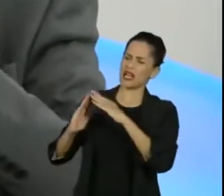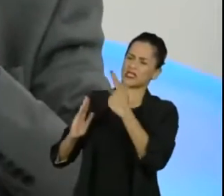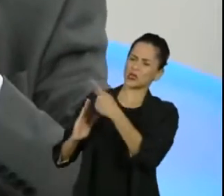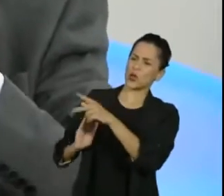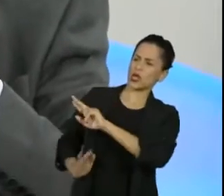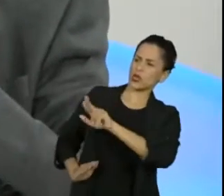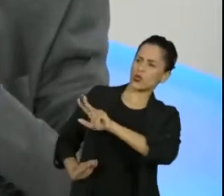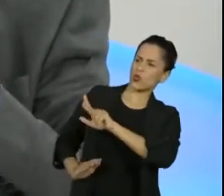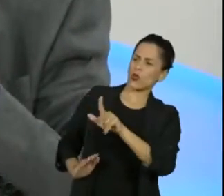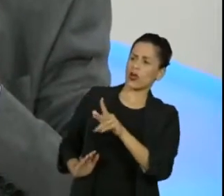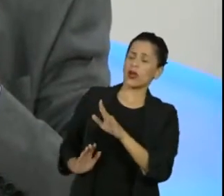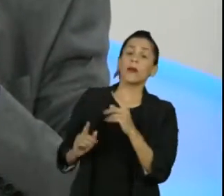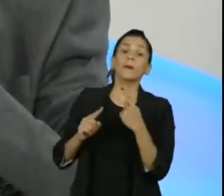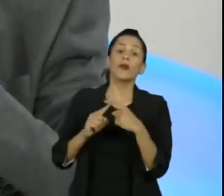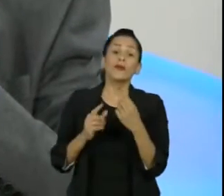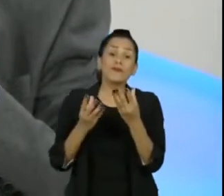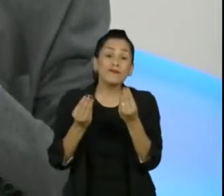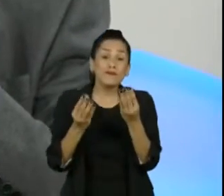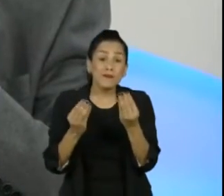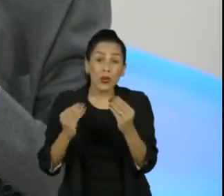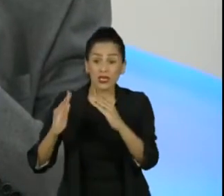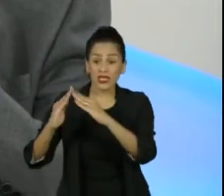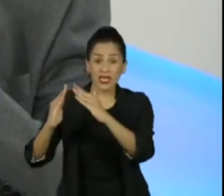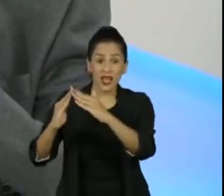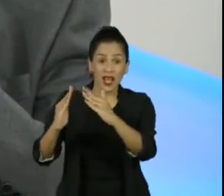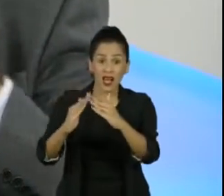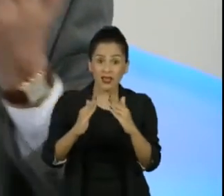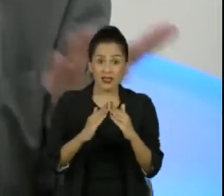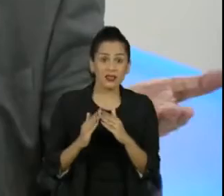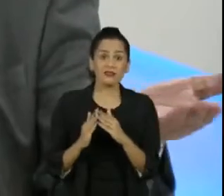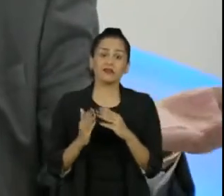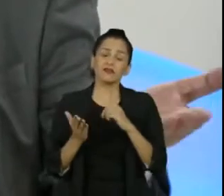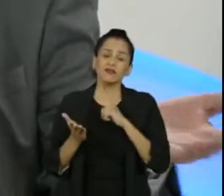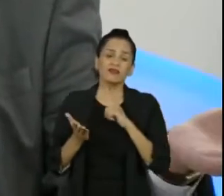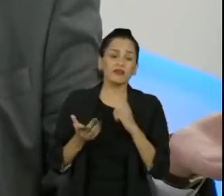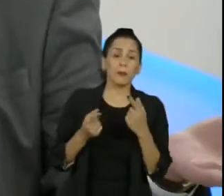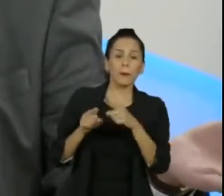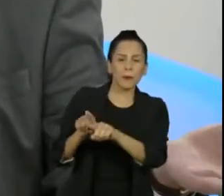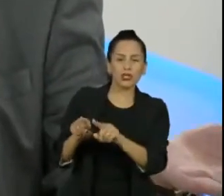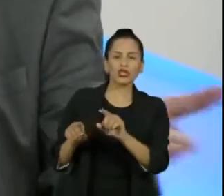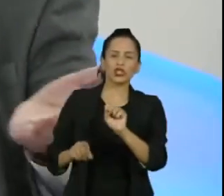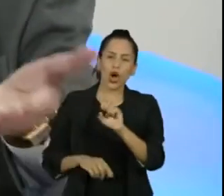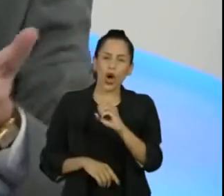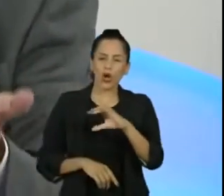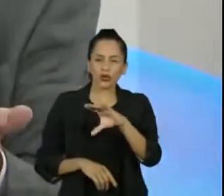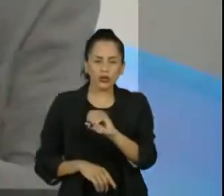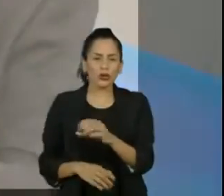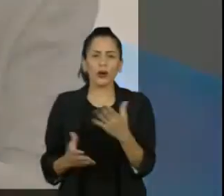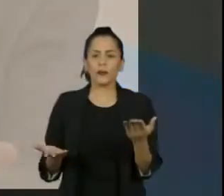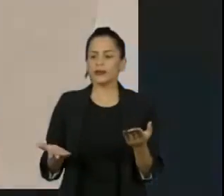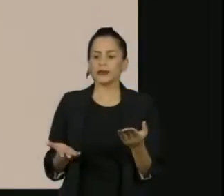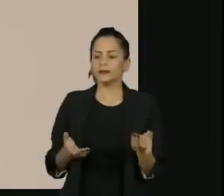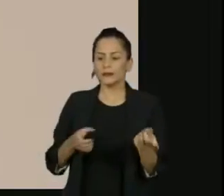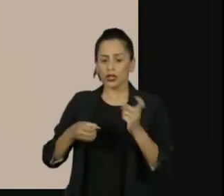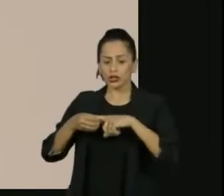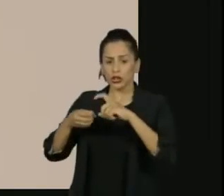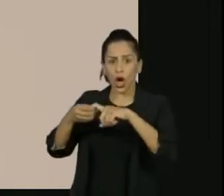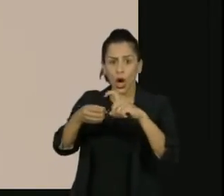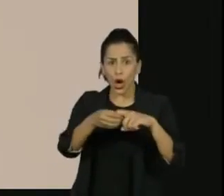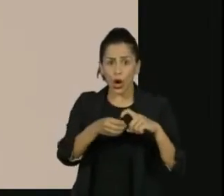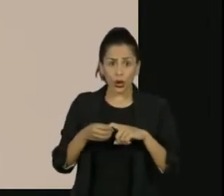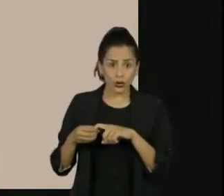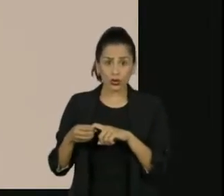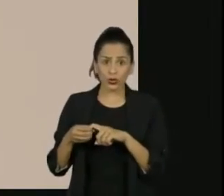Eles vão pegar quem? O prefeito. Né? É. Então, Porque os outros não são simples prefeitos. assim. Se eu tenho 12,5% do